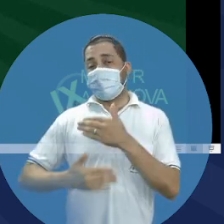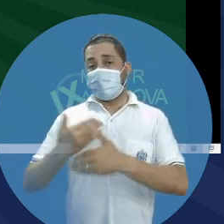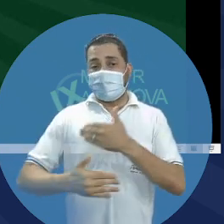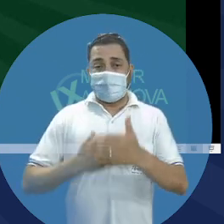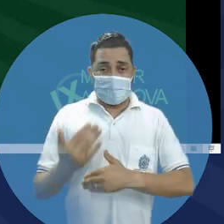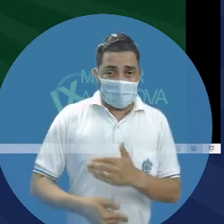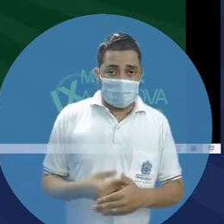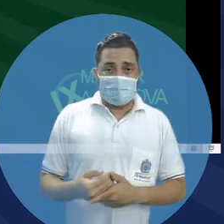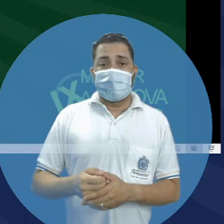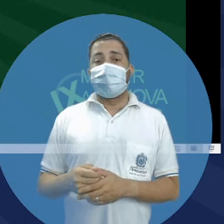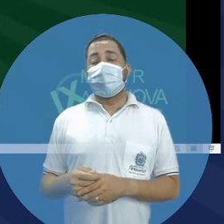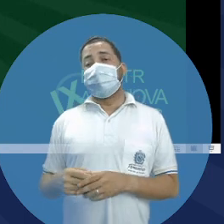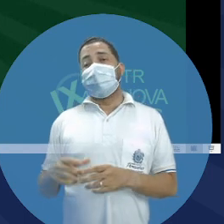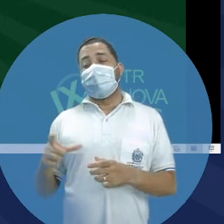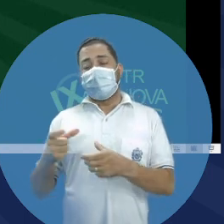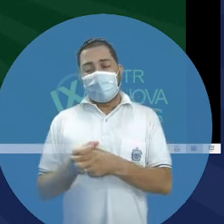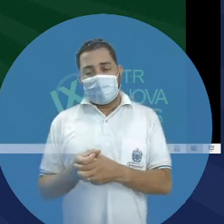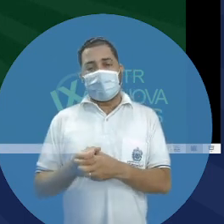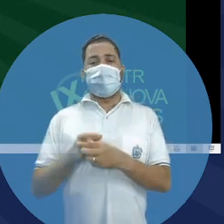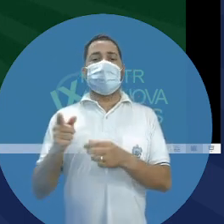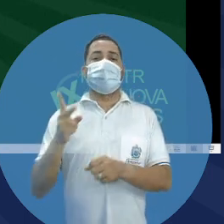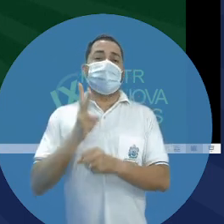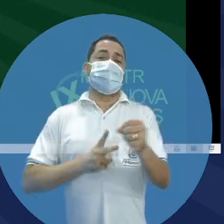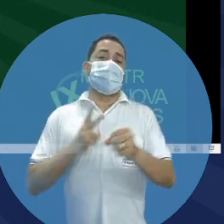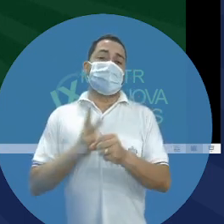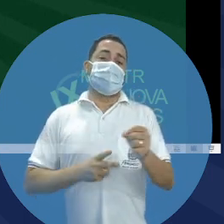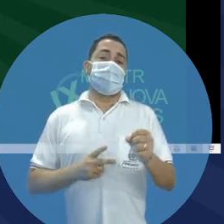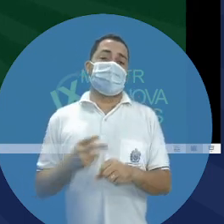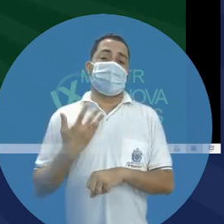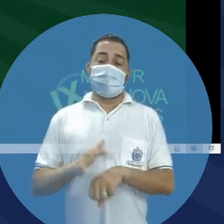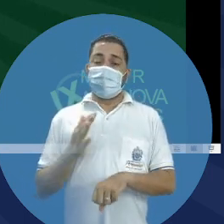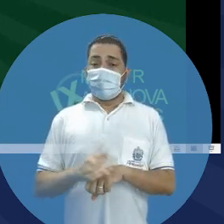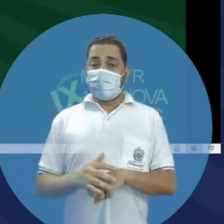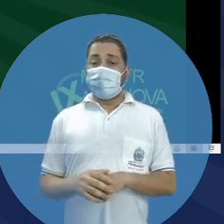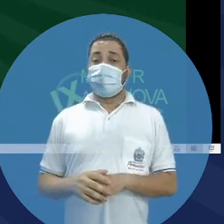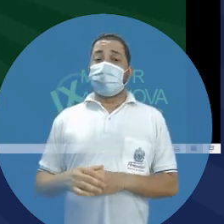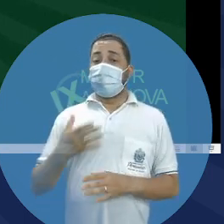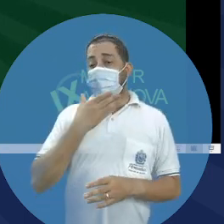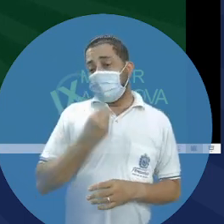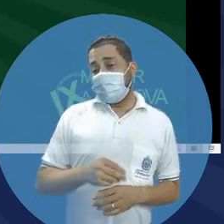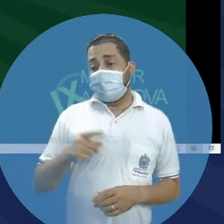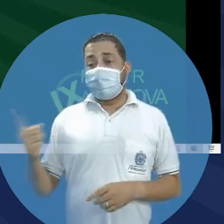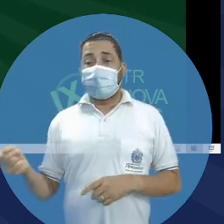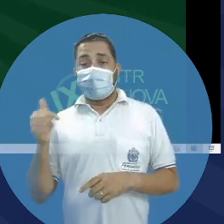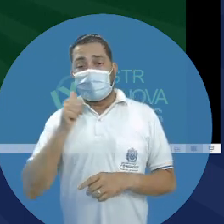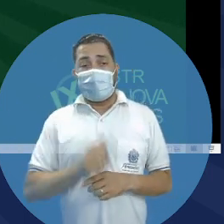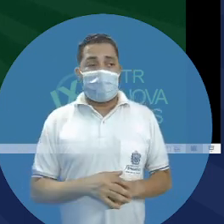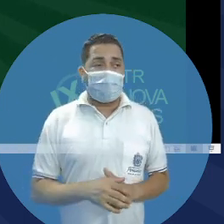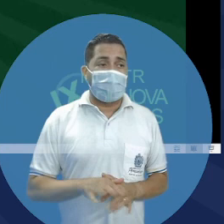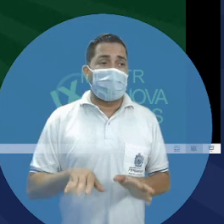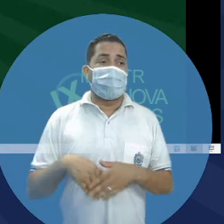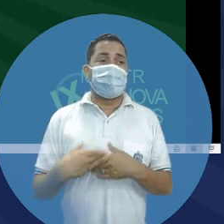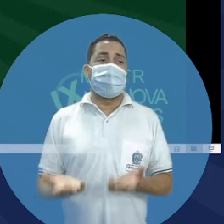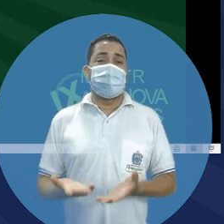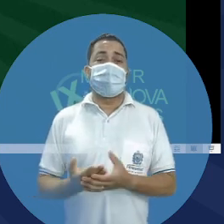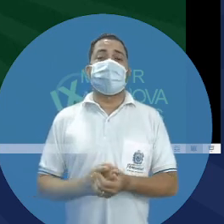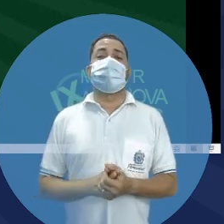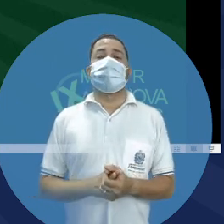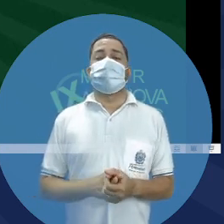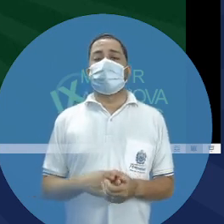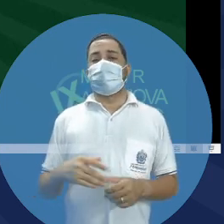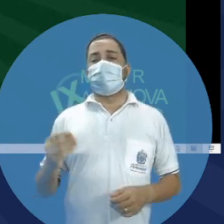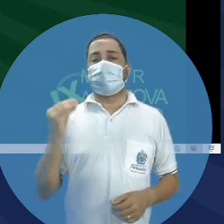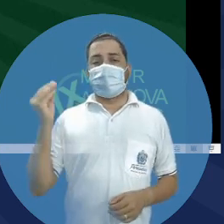esse tipo de violência praticada de homens para as mulheres. Então, a conscientização